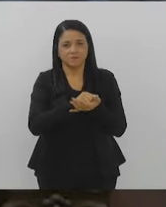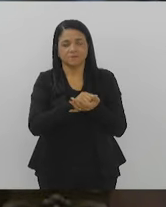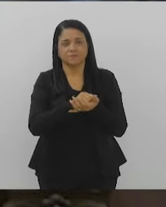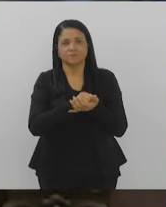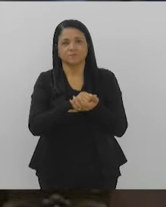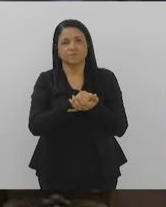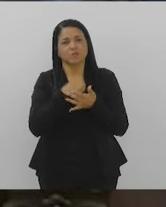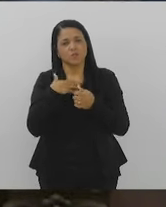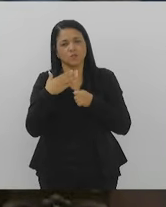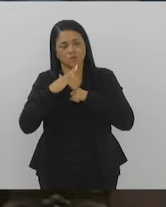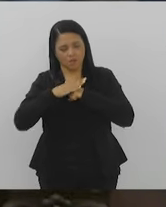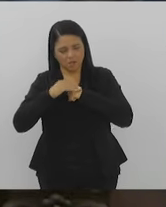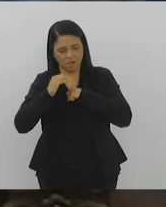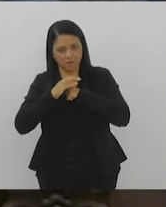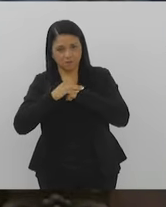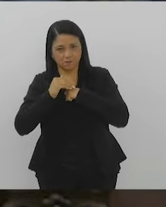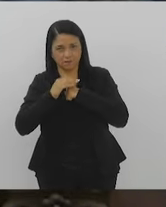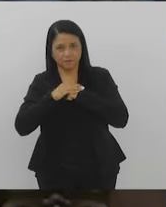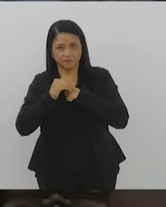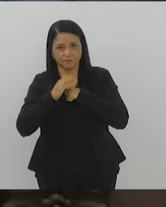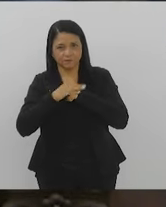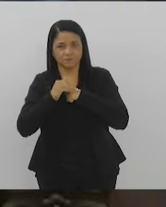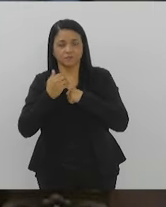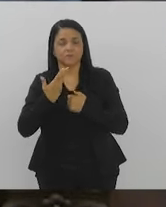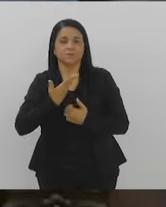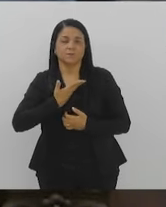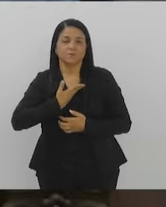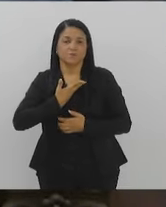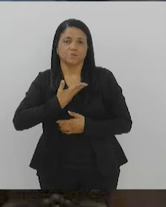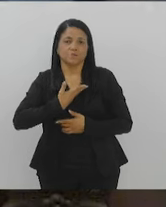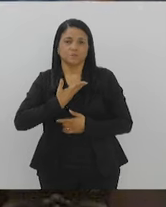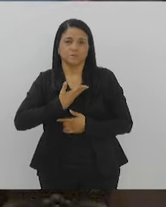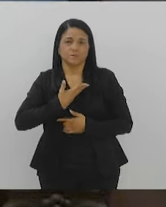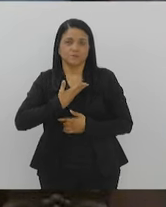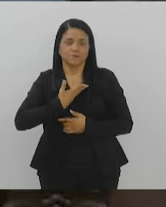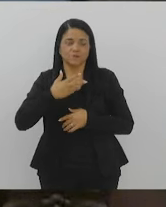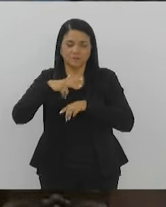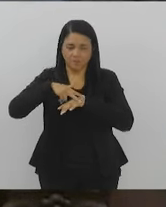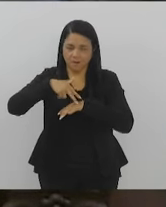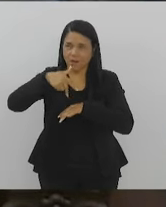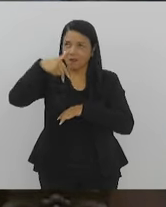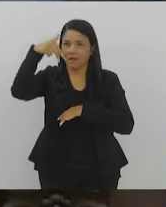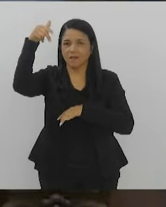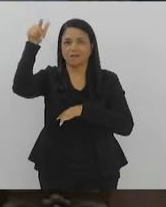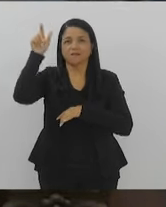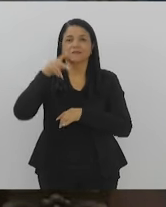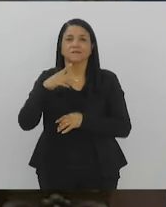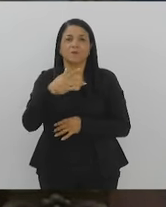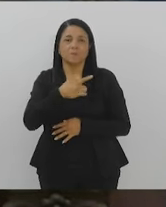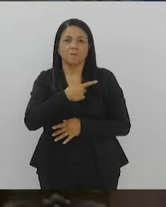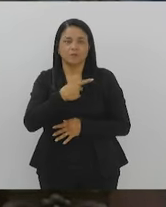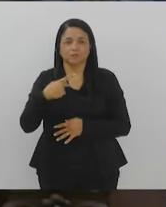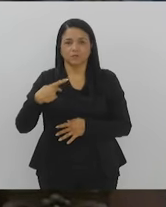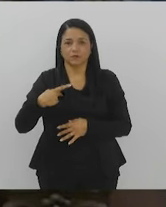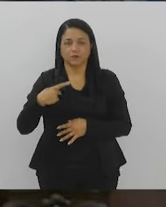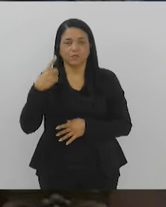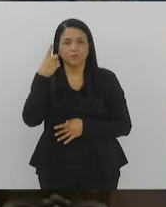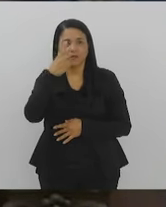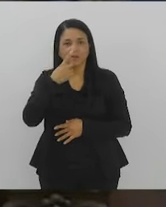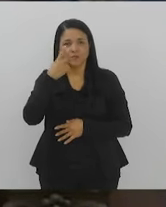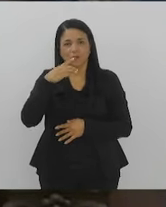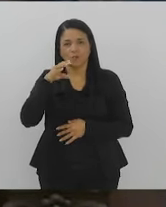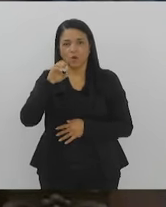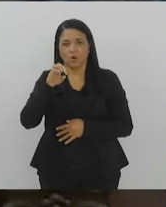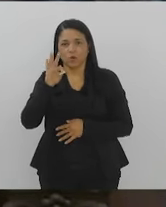meu carinho do meu grande amigo, que Deus o levou, o nosso pastor Tony de Paula, que a gente